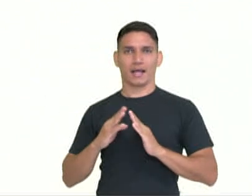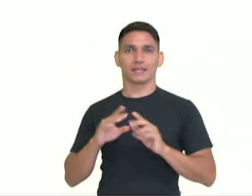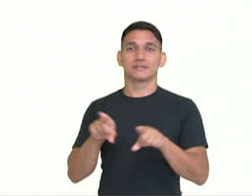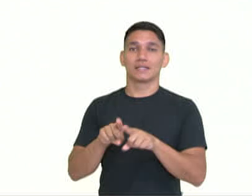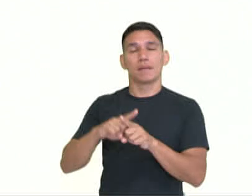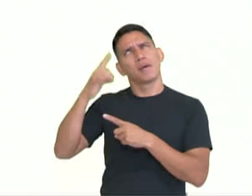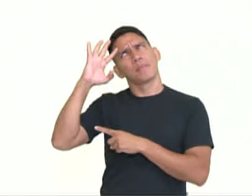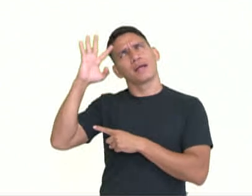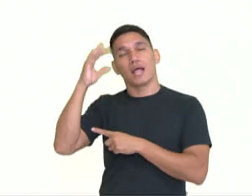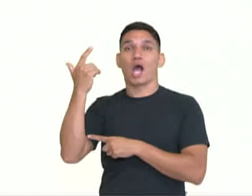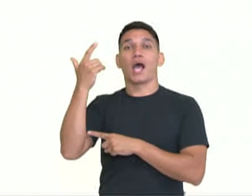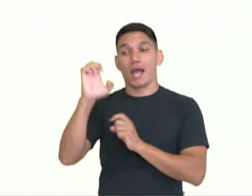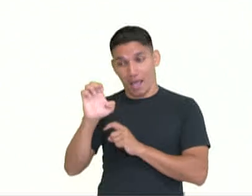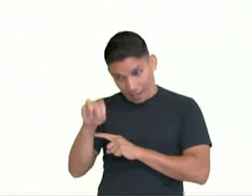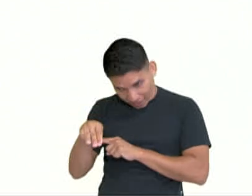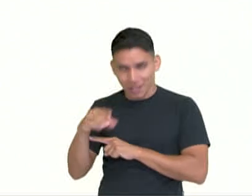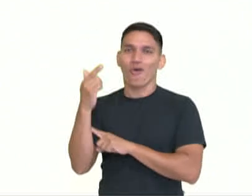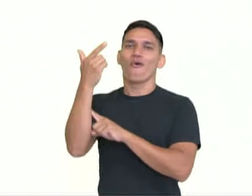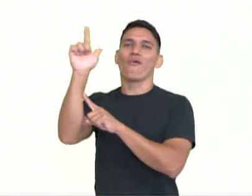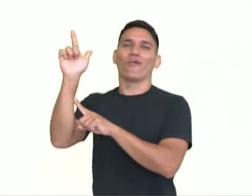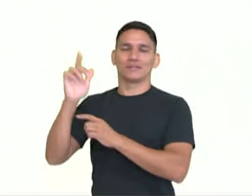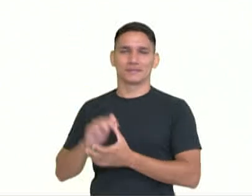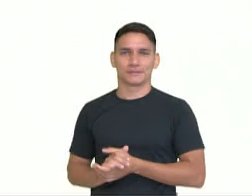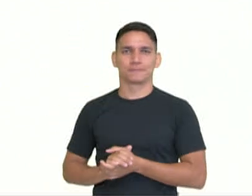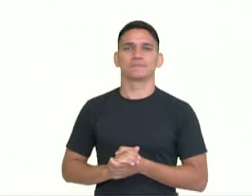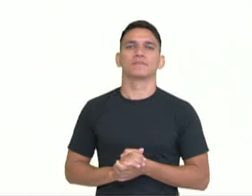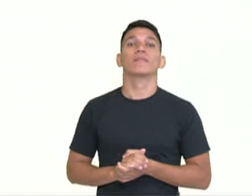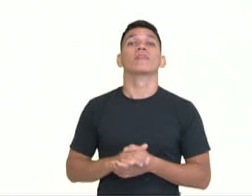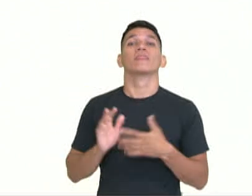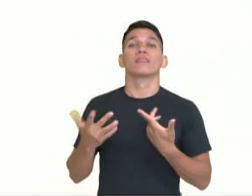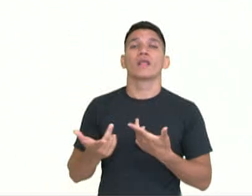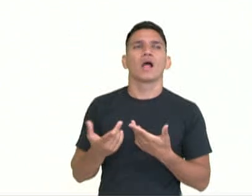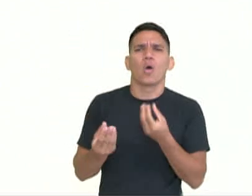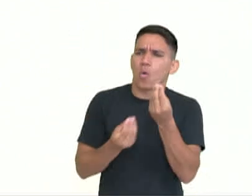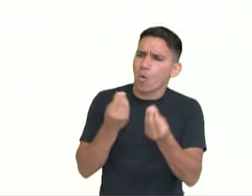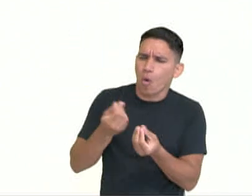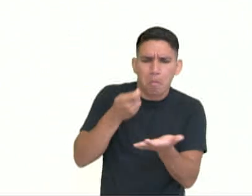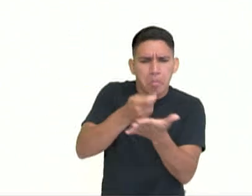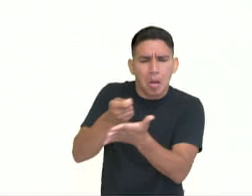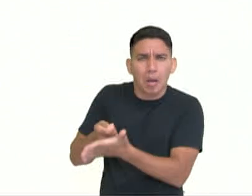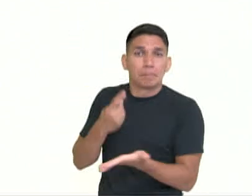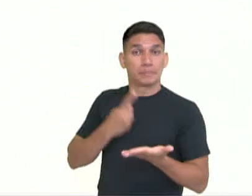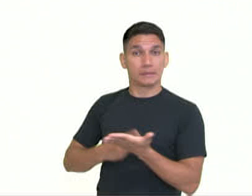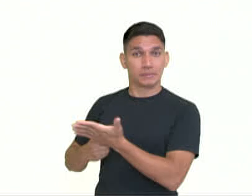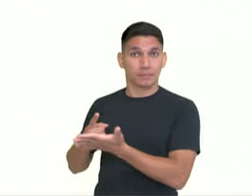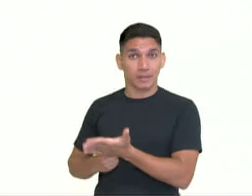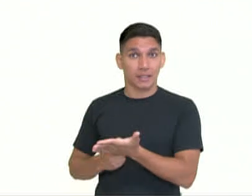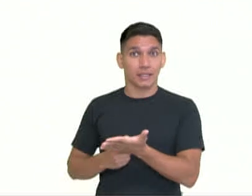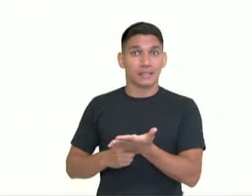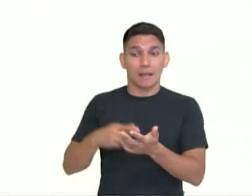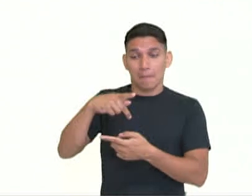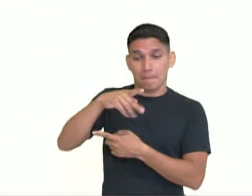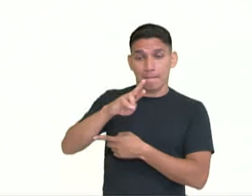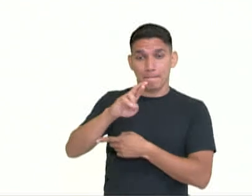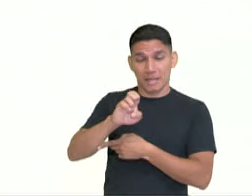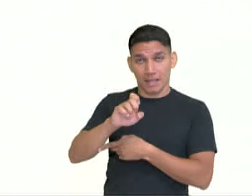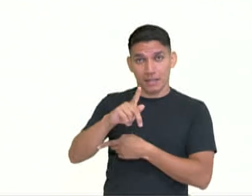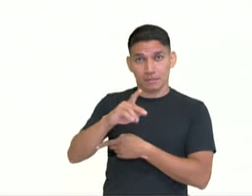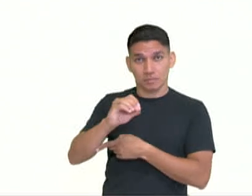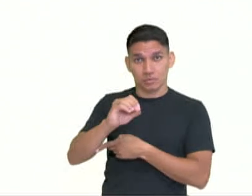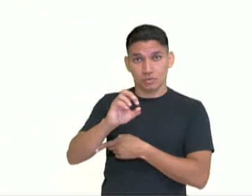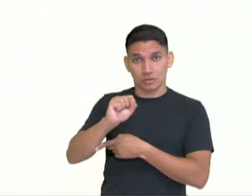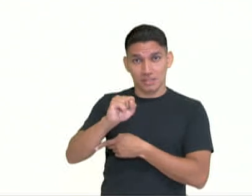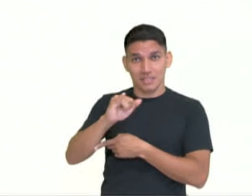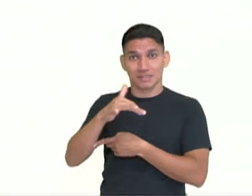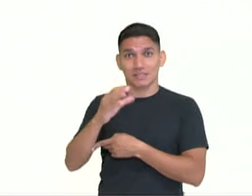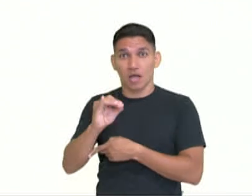pensar em outras coisas. A obrigatoriedade da preposição está relacionada à regência verbal. Então, o